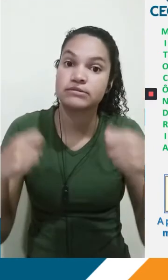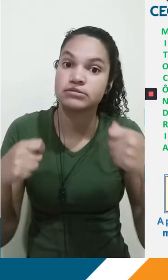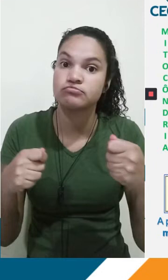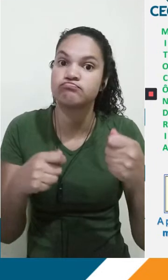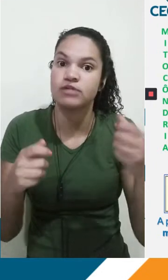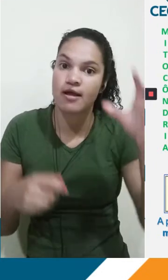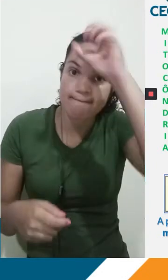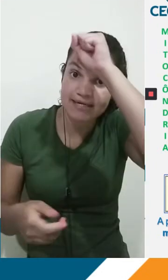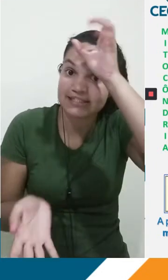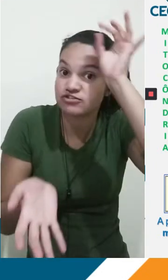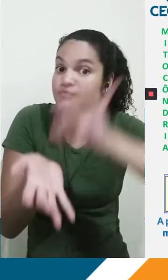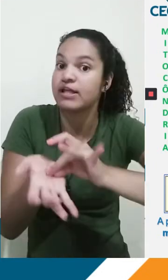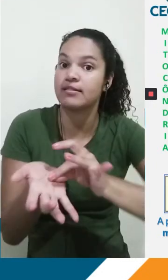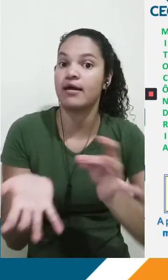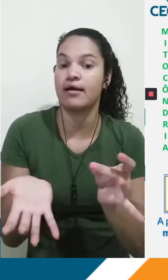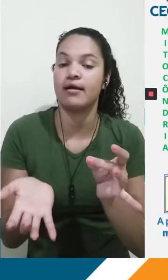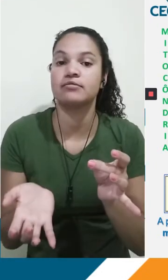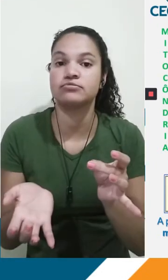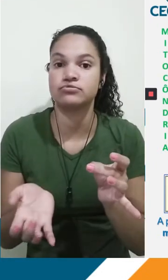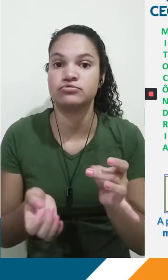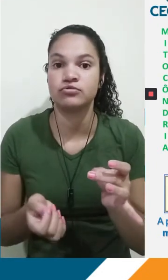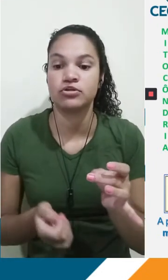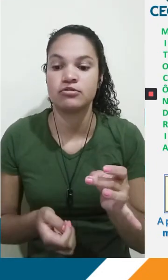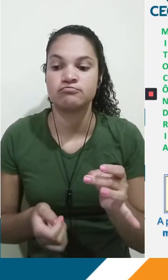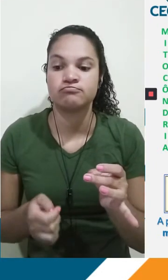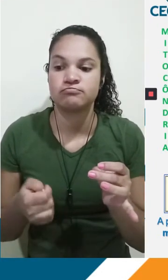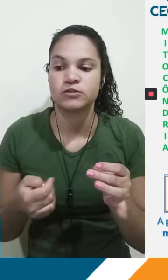aprendam efetivamente de forma